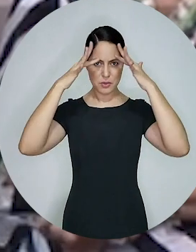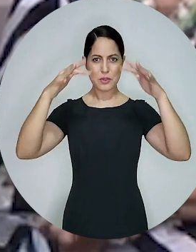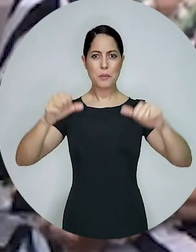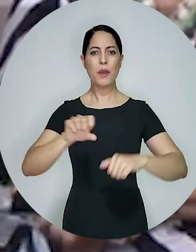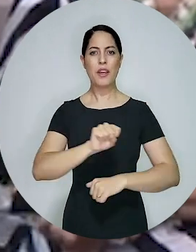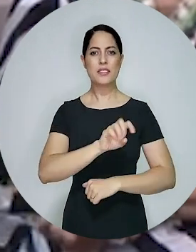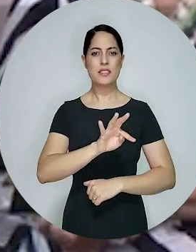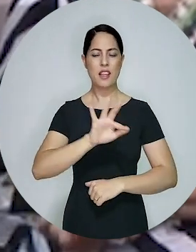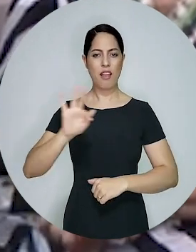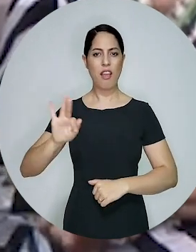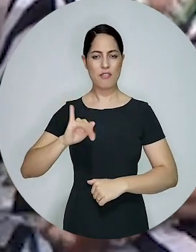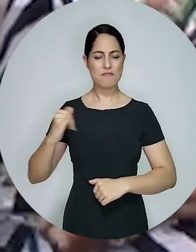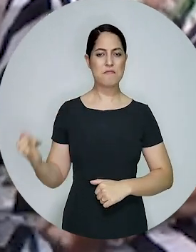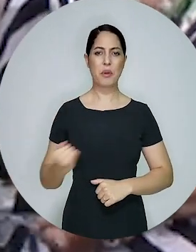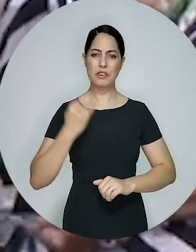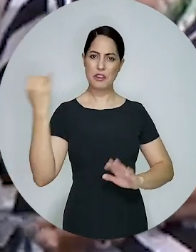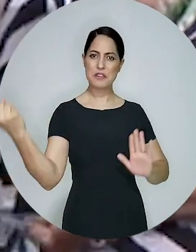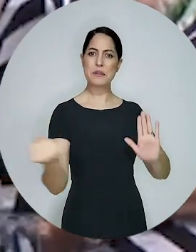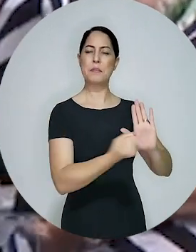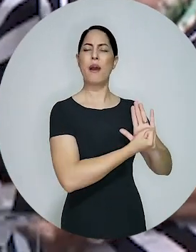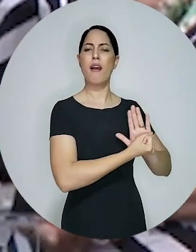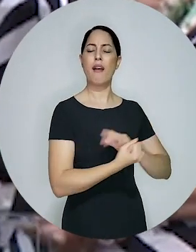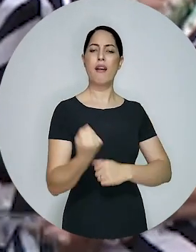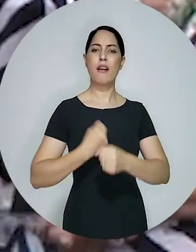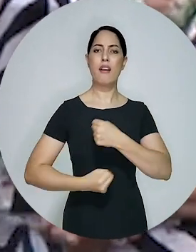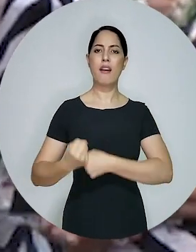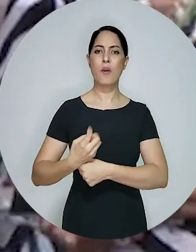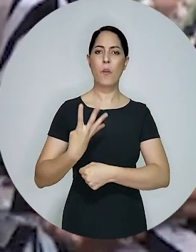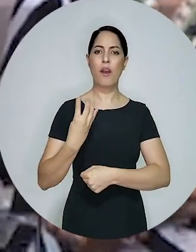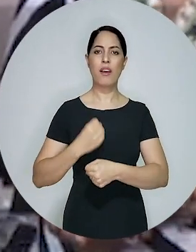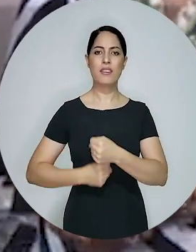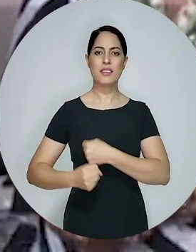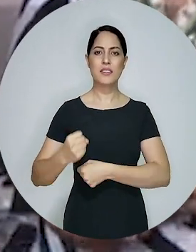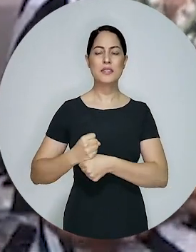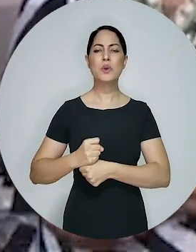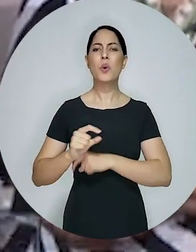desta Corte, iniciadas há mais de 40 anos, em